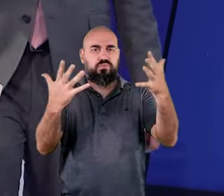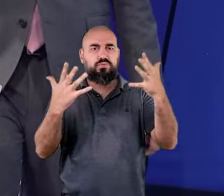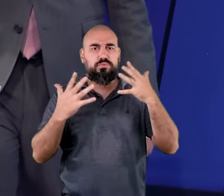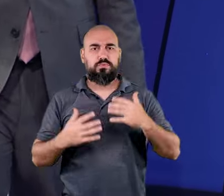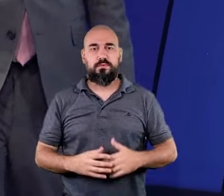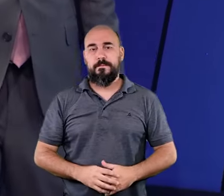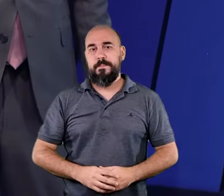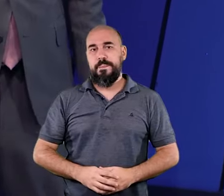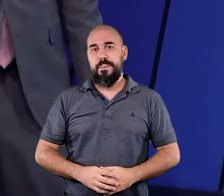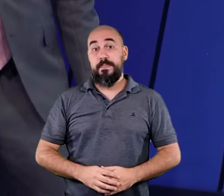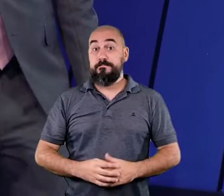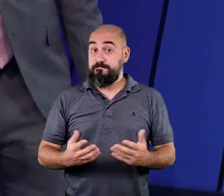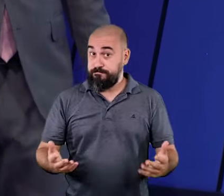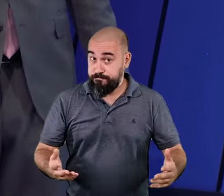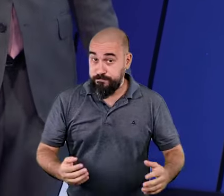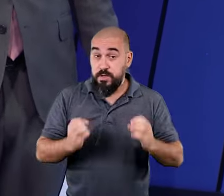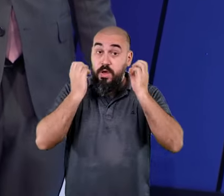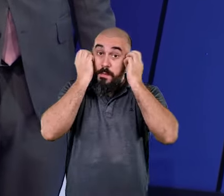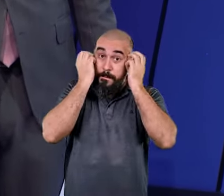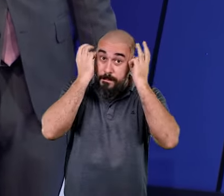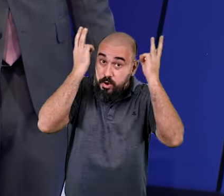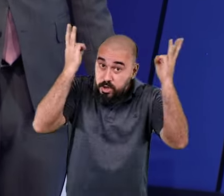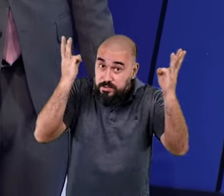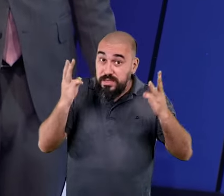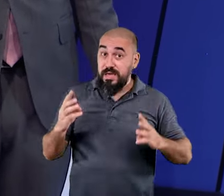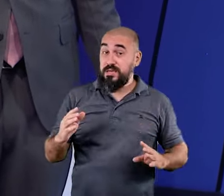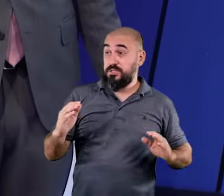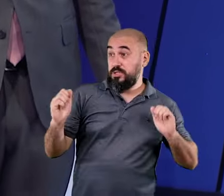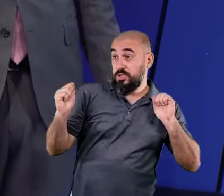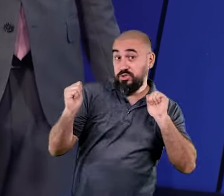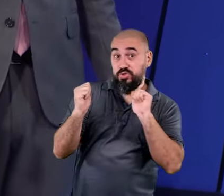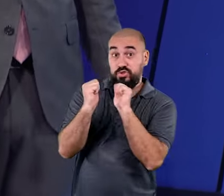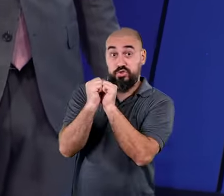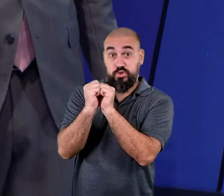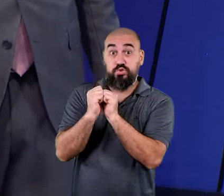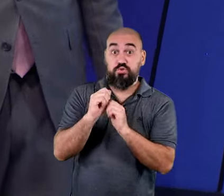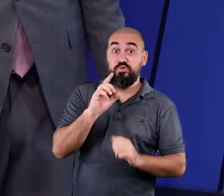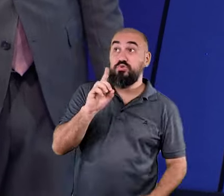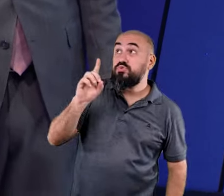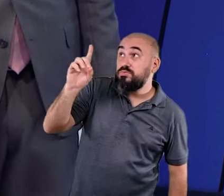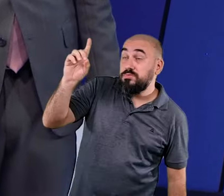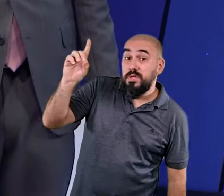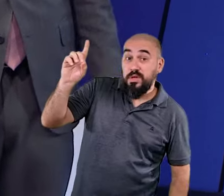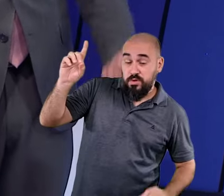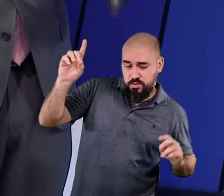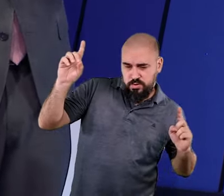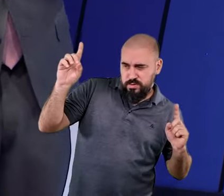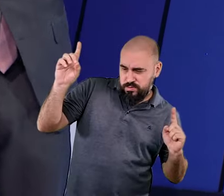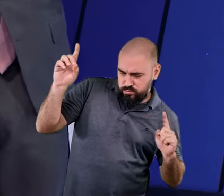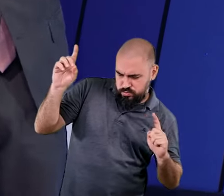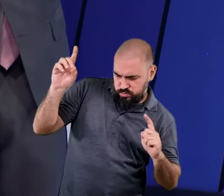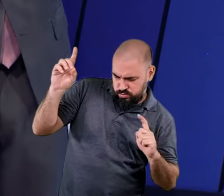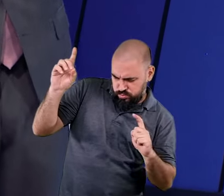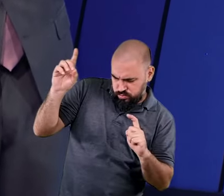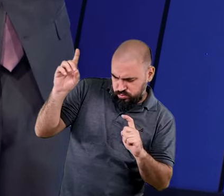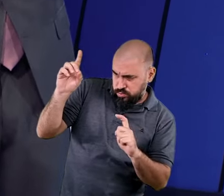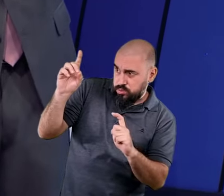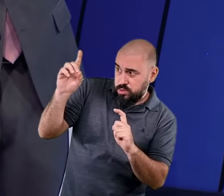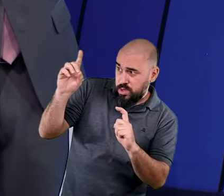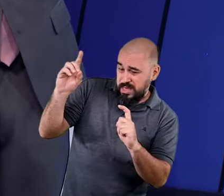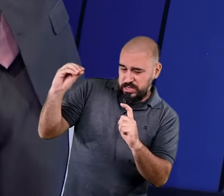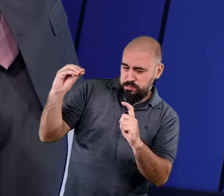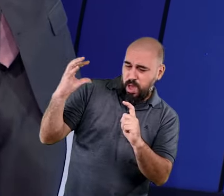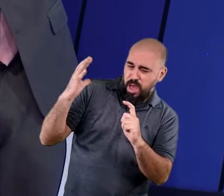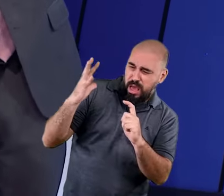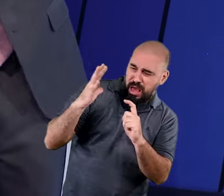de Moisés ter estado diante da glória do Pai fez com que ele passasse